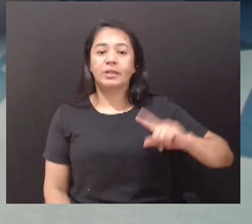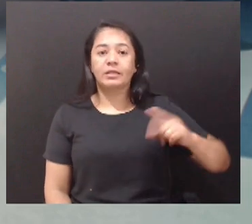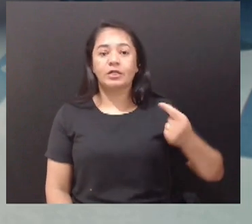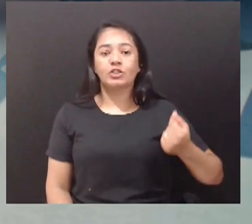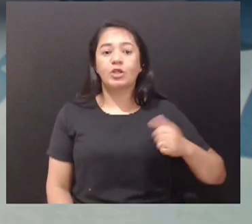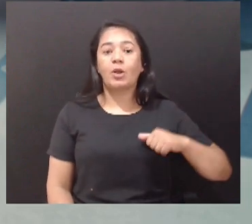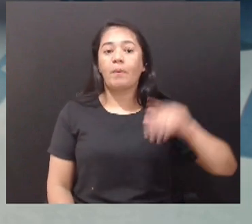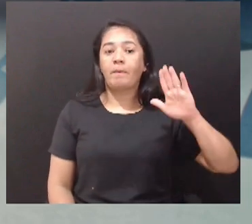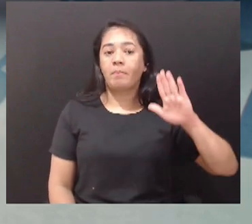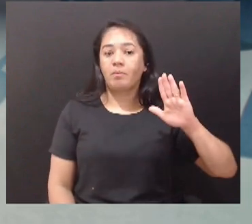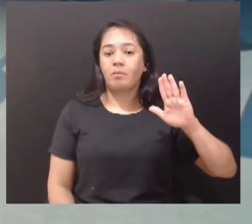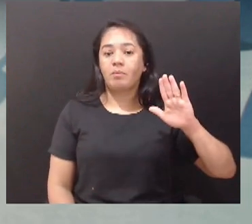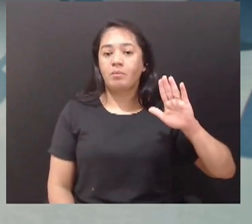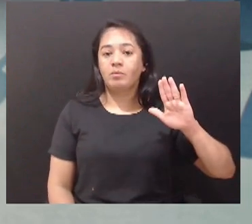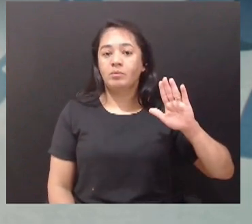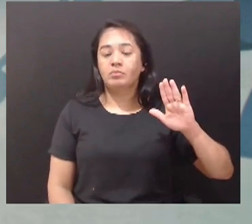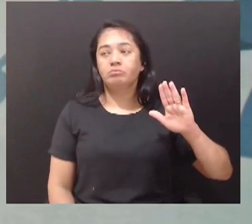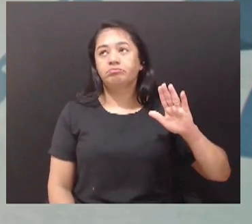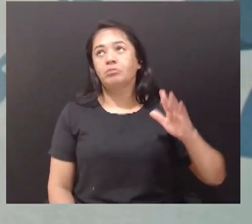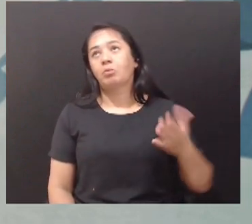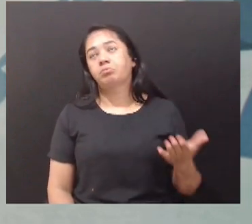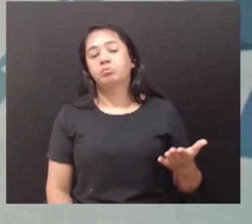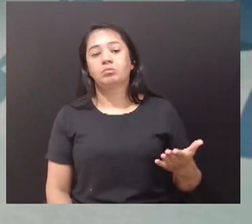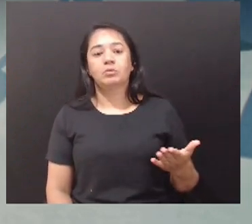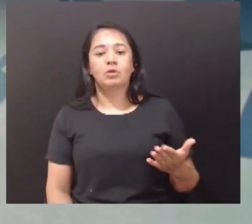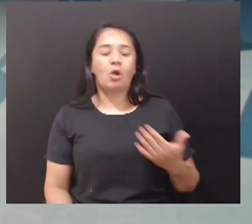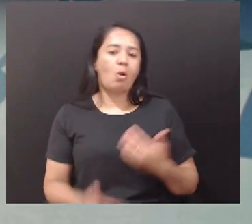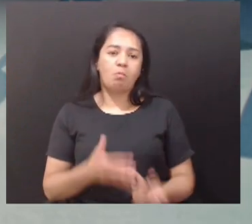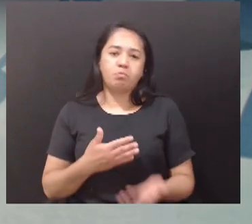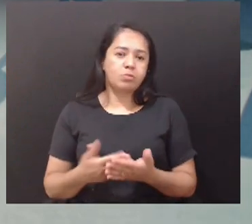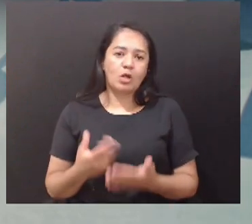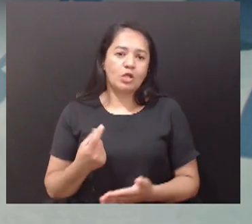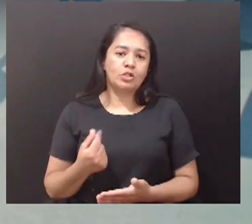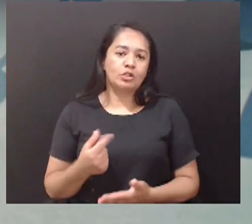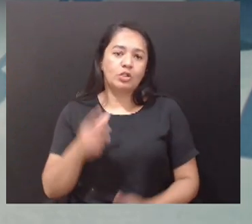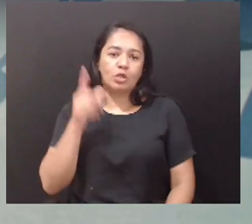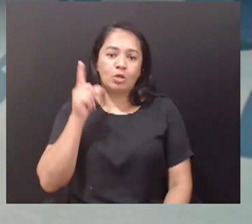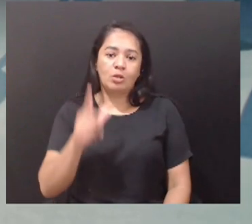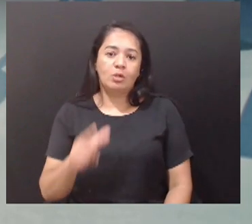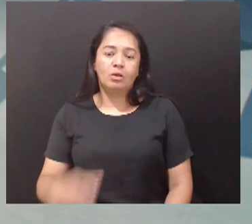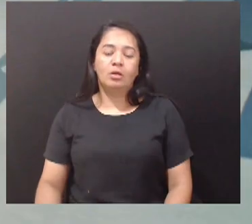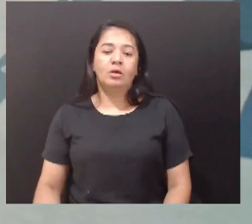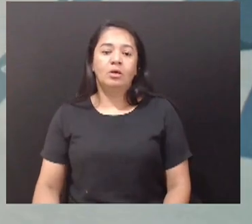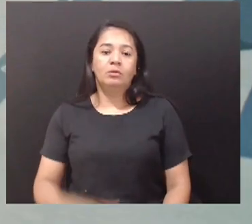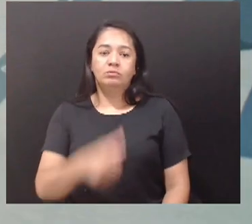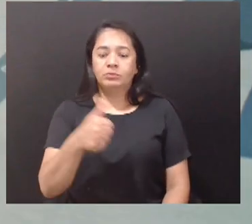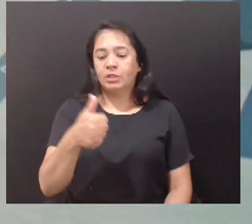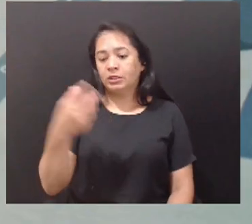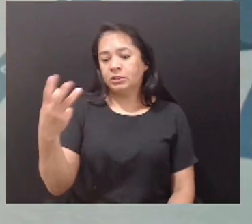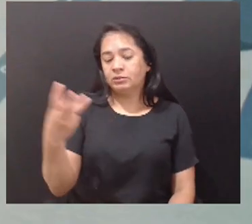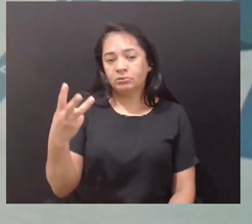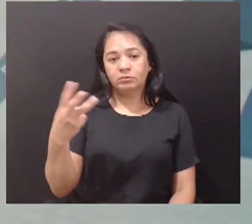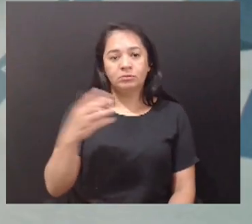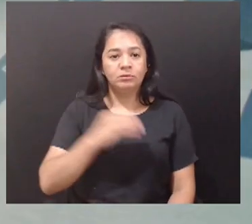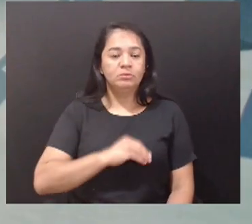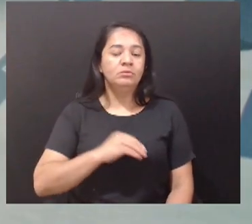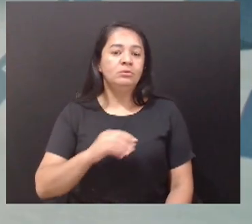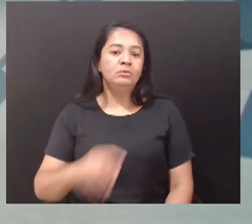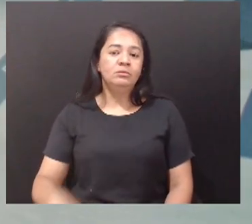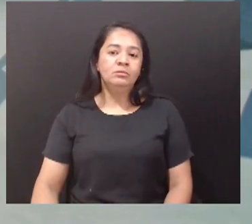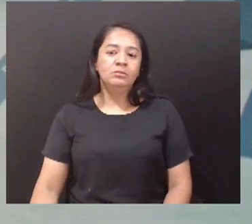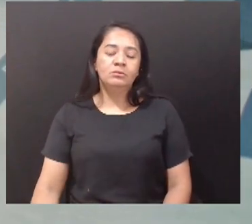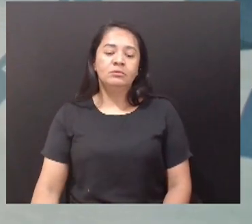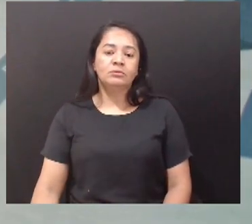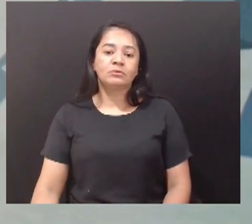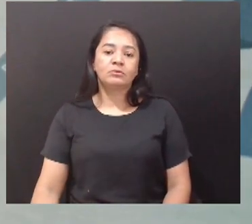uma bonificação, alguma coisa, ou um terceiro, até um processo, né, enfim, existem várias formas.